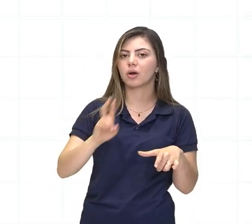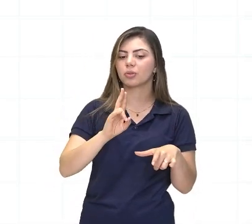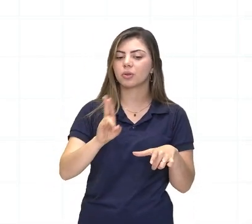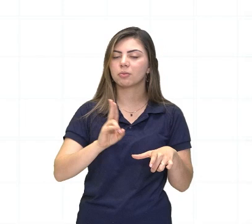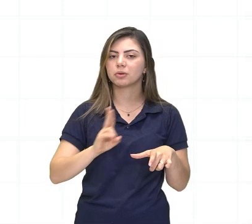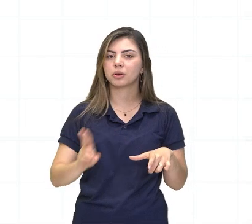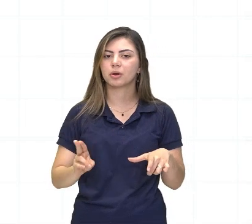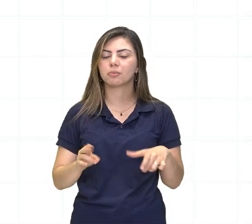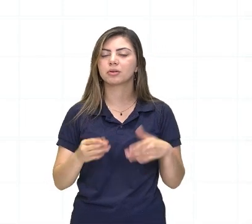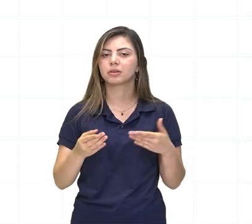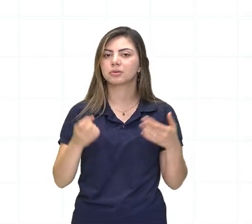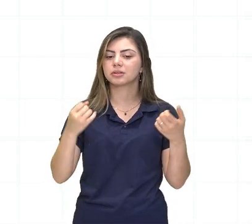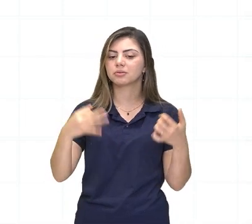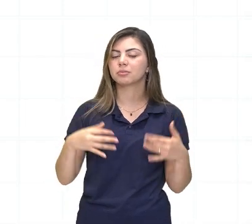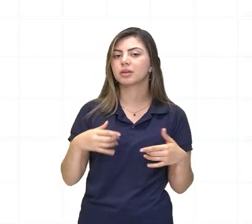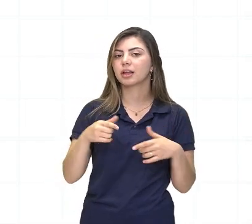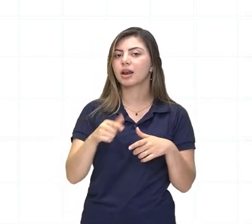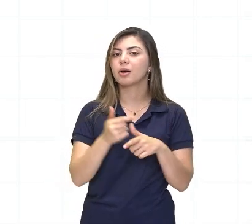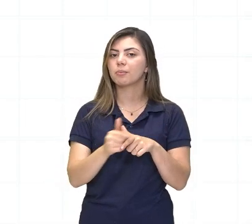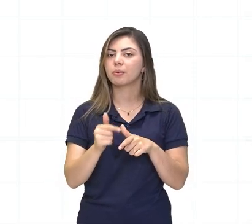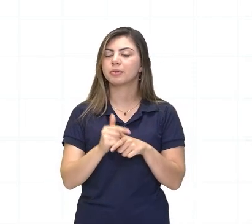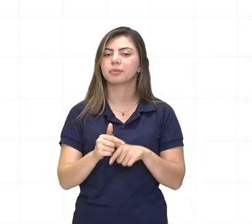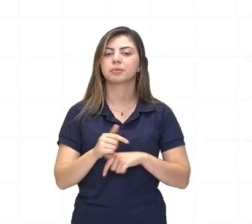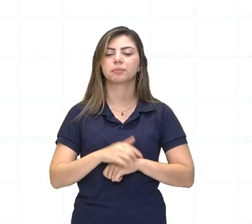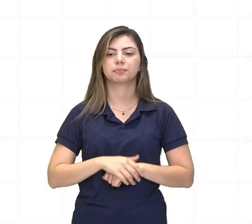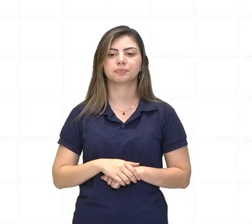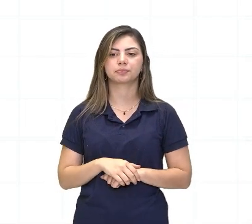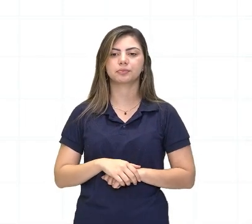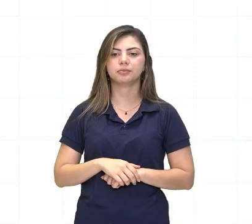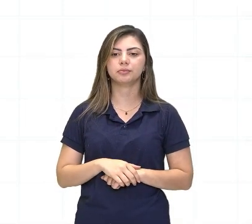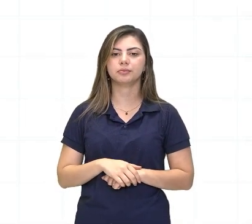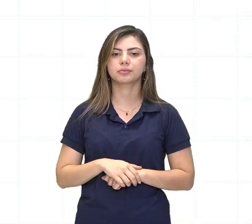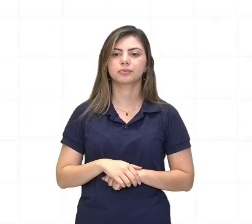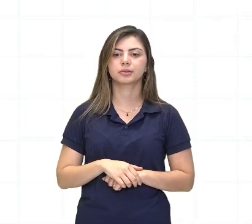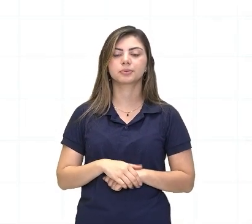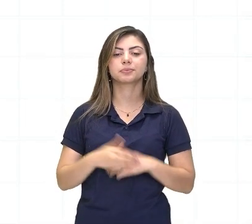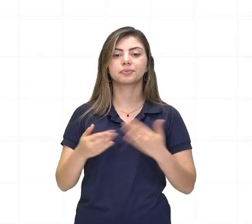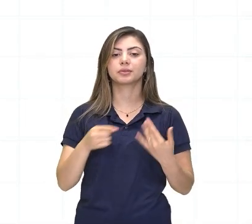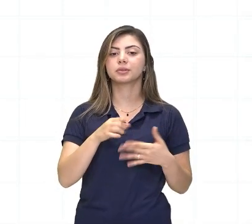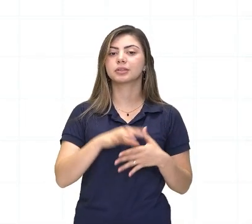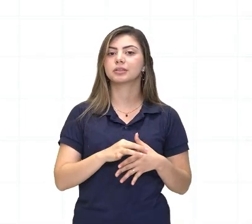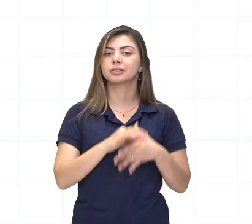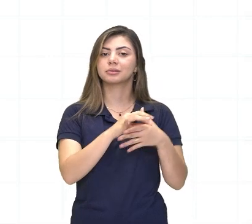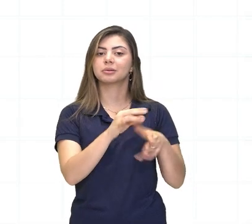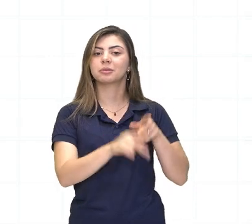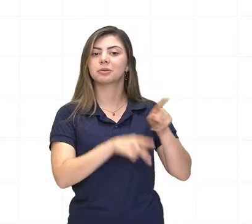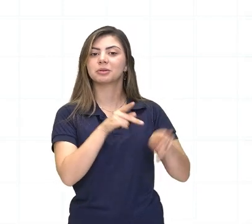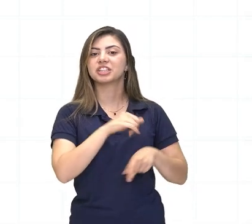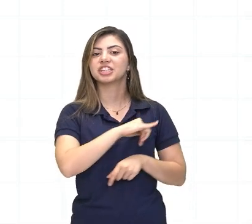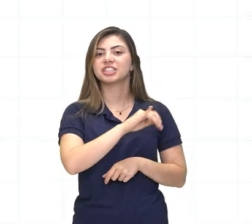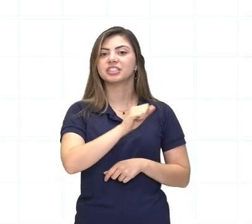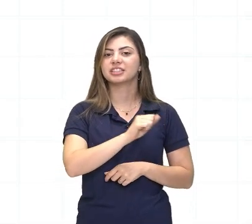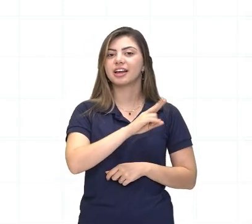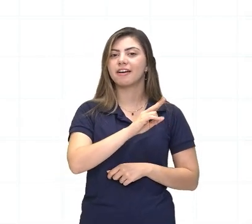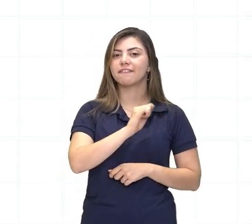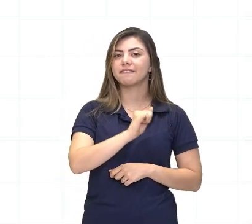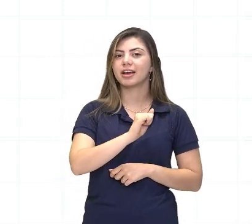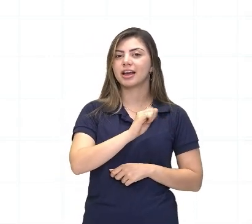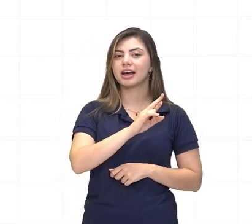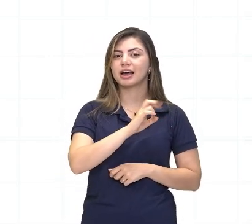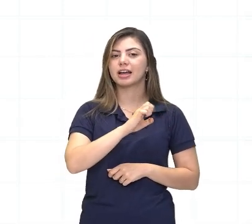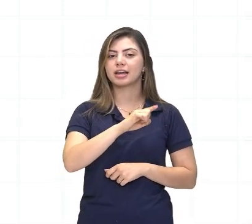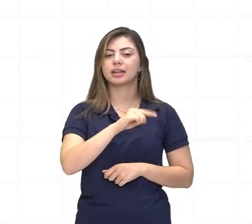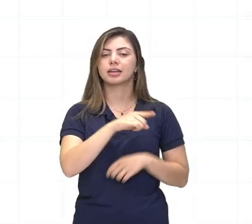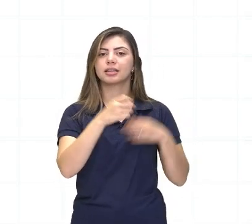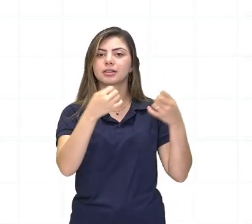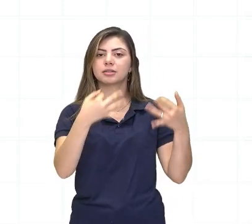esses problemas estão afetando a população. Liderança do povo Javaé, ele conta que tradicionalmente o peixe e a farinha de